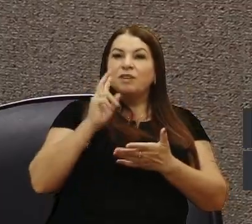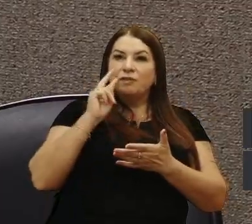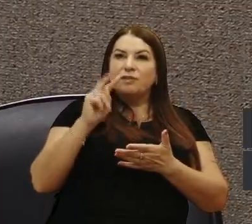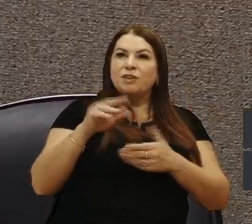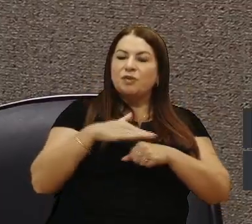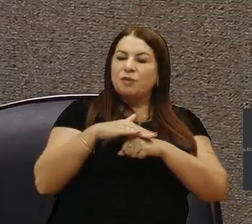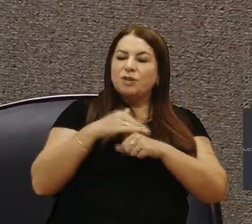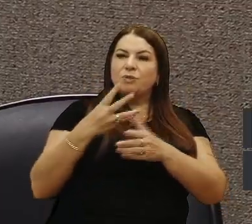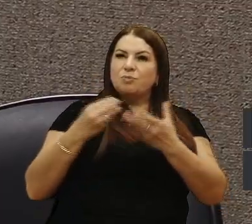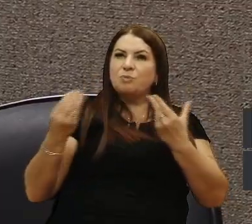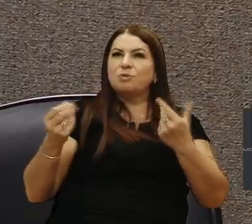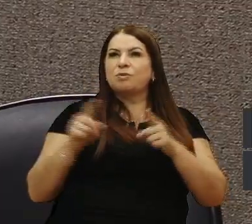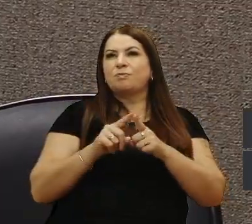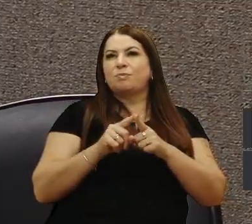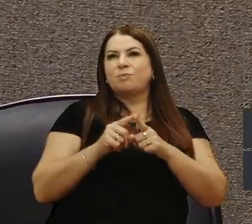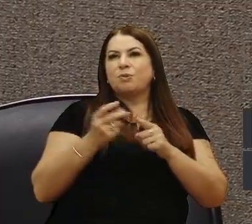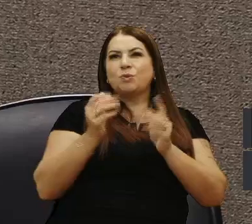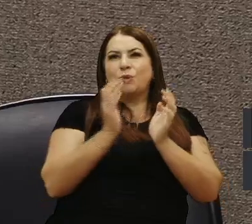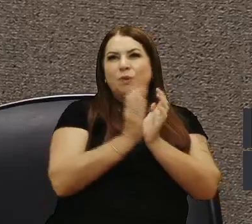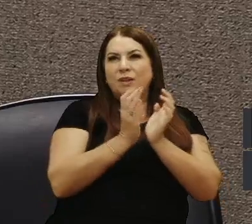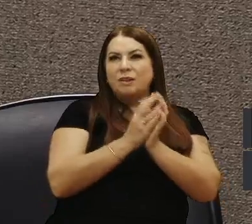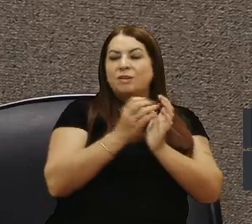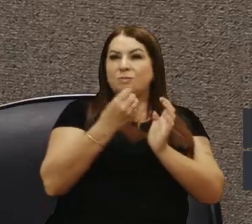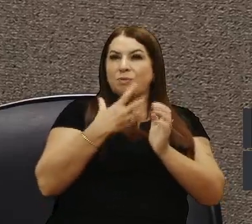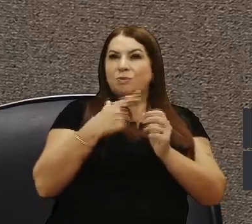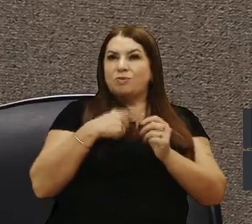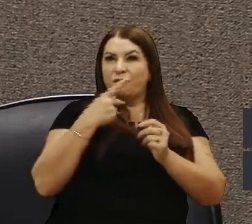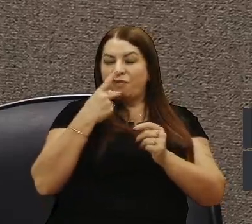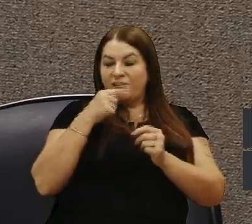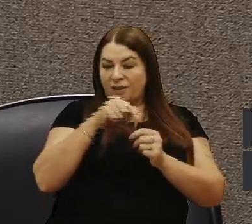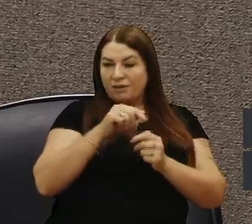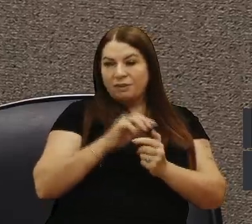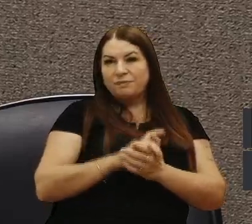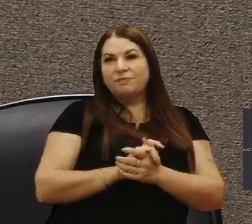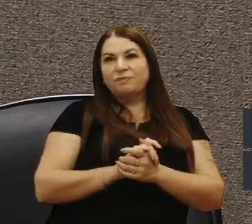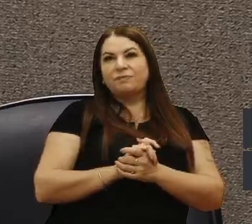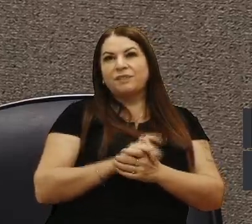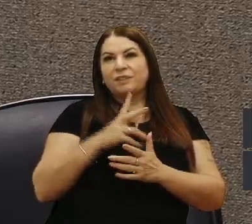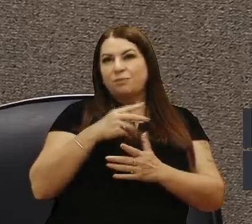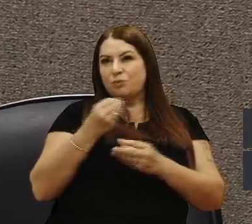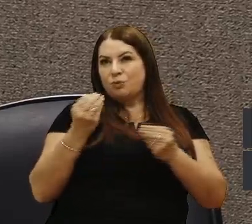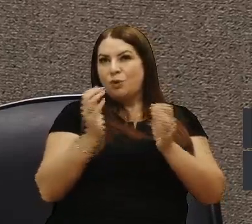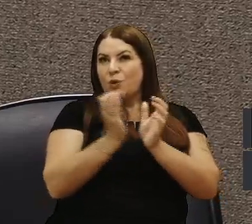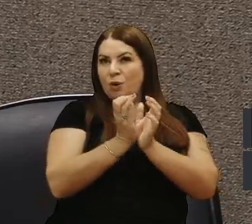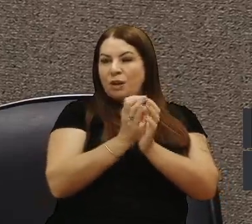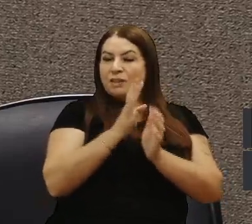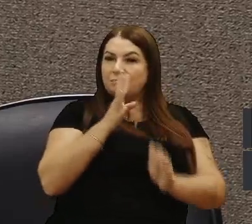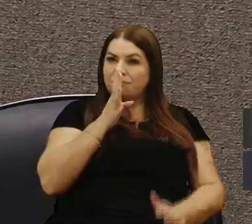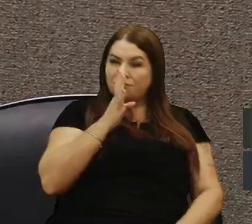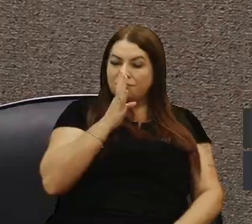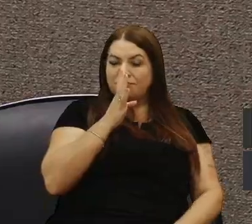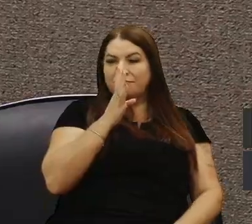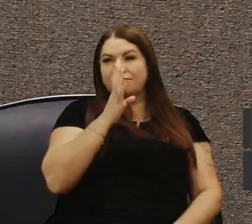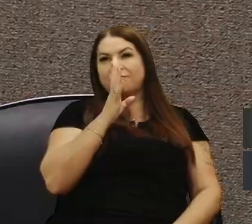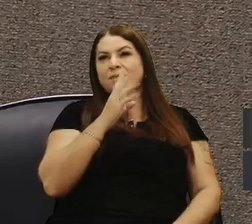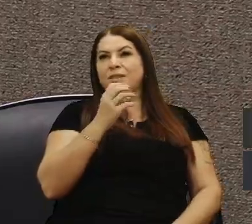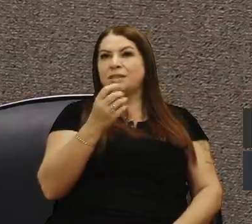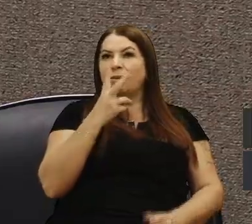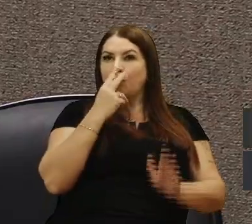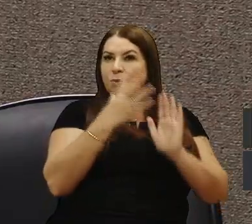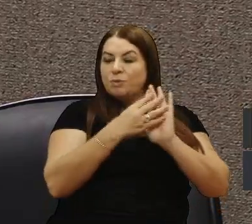conversando muito, tenho muitos colegas, que bom que já foram citados aqui, mas tenho muitos colegas que eu admiro profundamente, que me